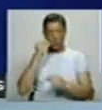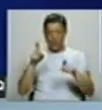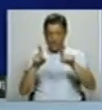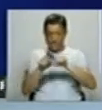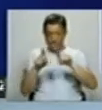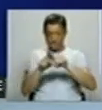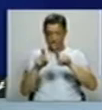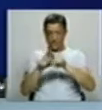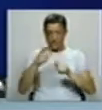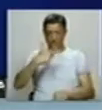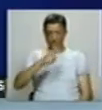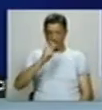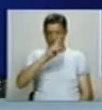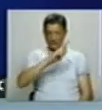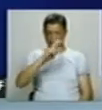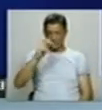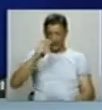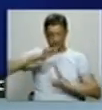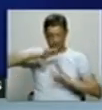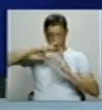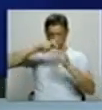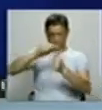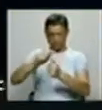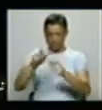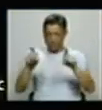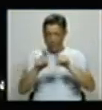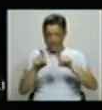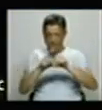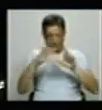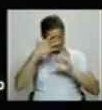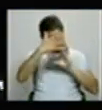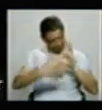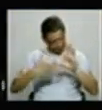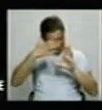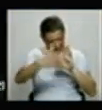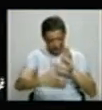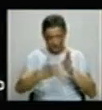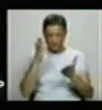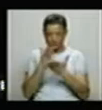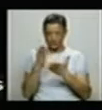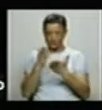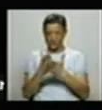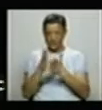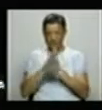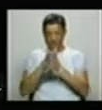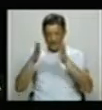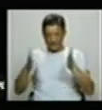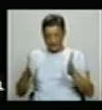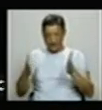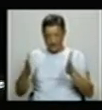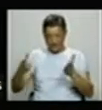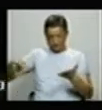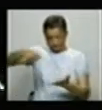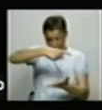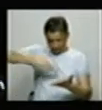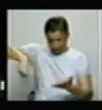irmão da Terra, do planeta Terra. Mas é um irmão muito complicado. É um irmão que é apenas irmão no tamanho, no diâmetro, na